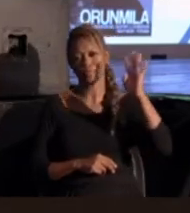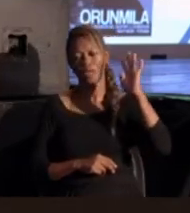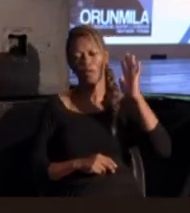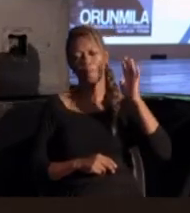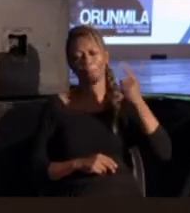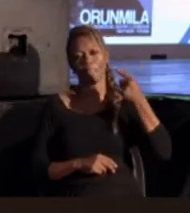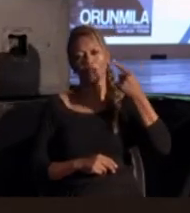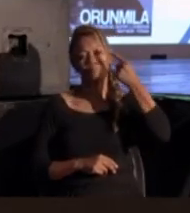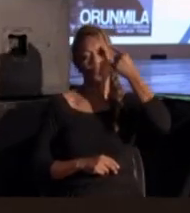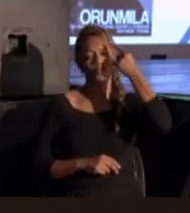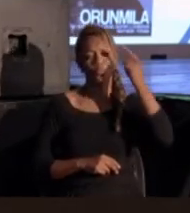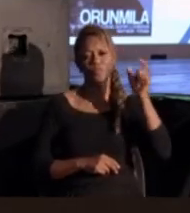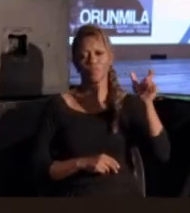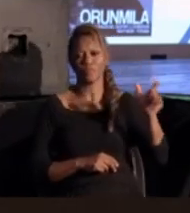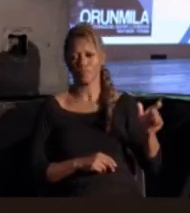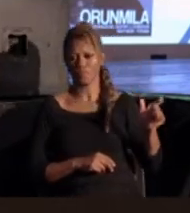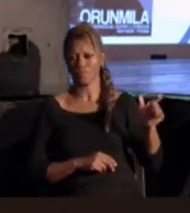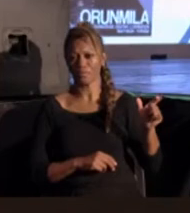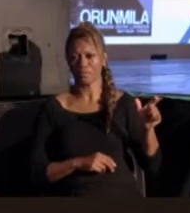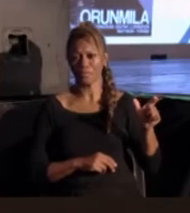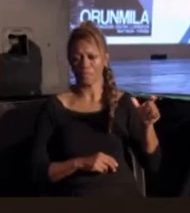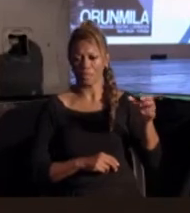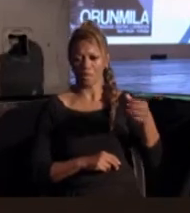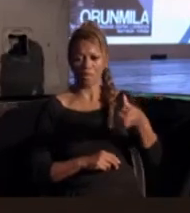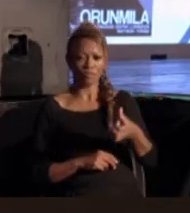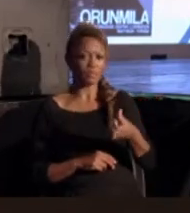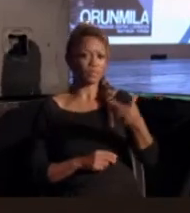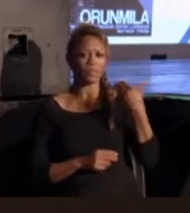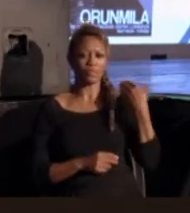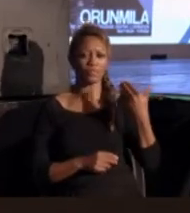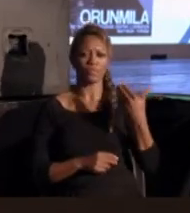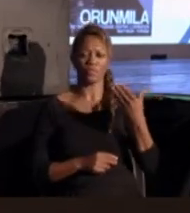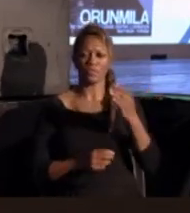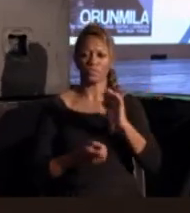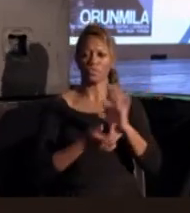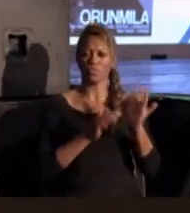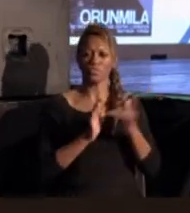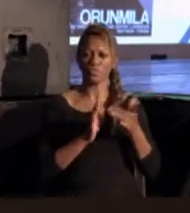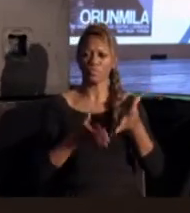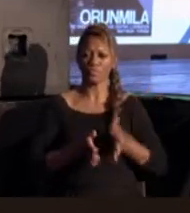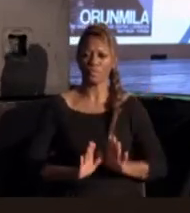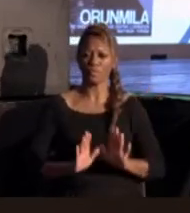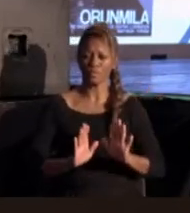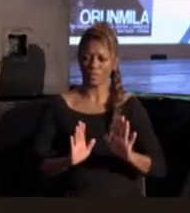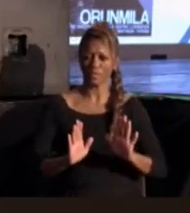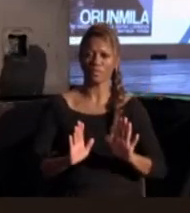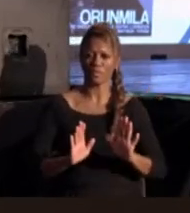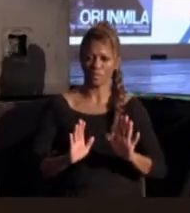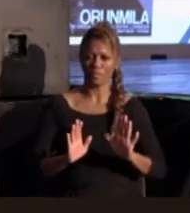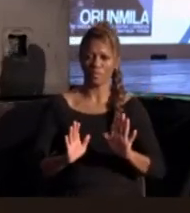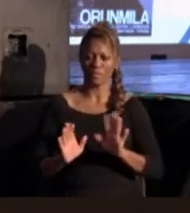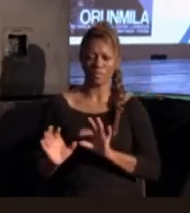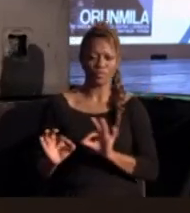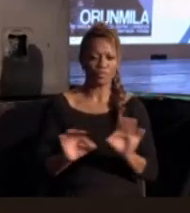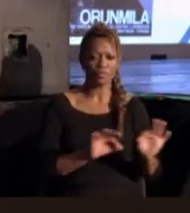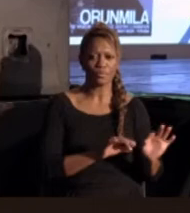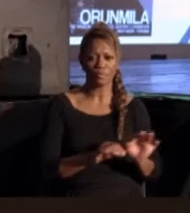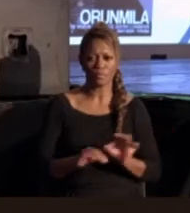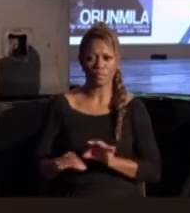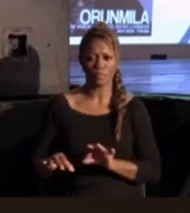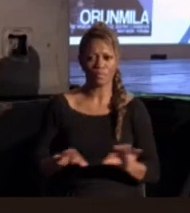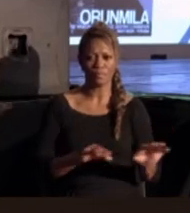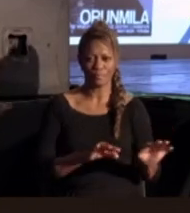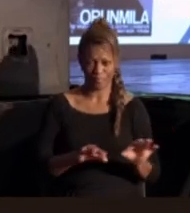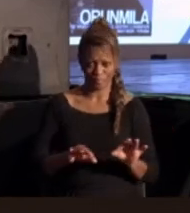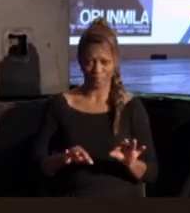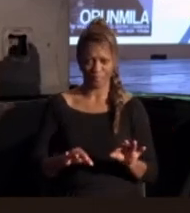que viveu por volta do século VI a.C., que formulou, sistematizou aquilo que se chama de Odu